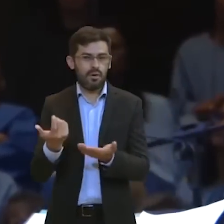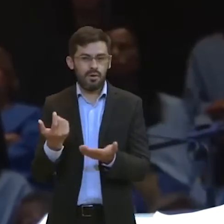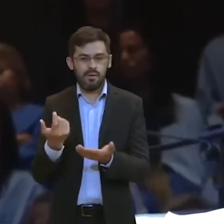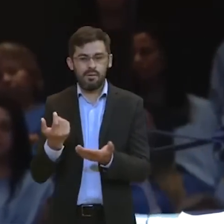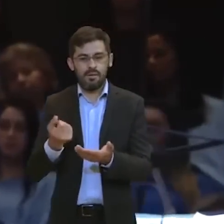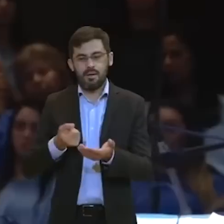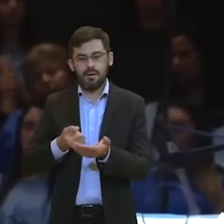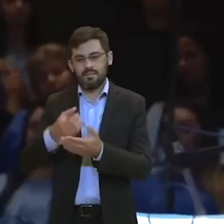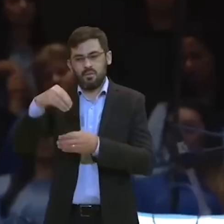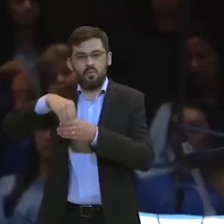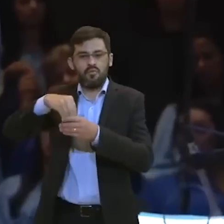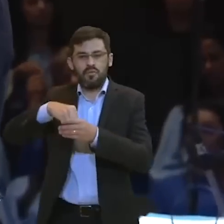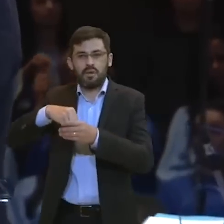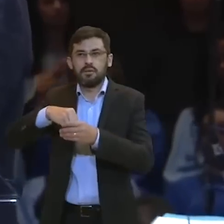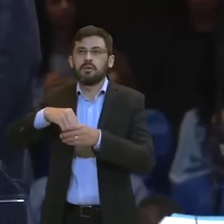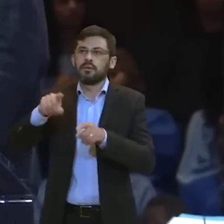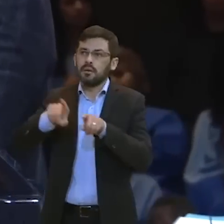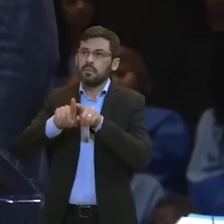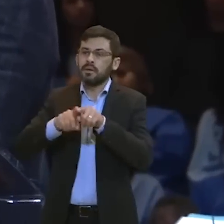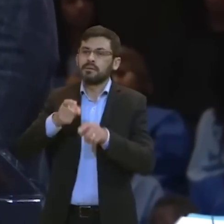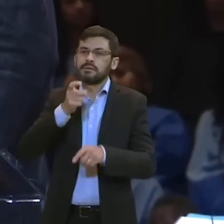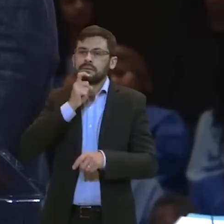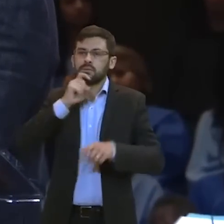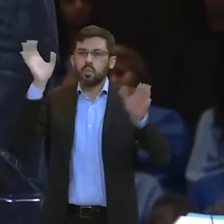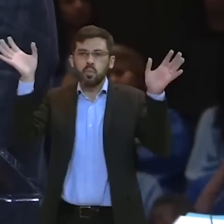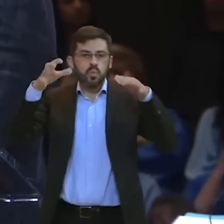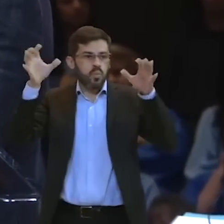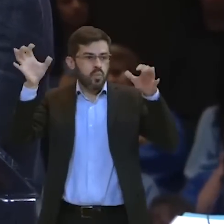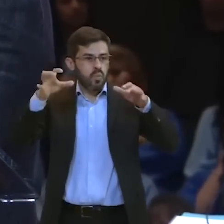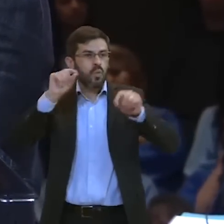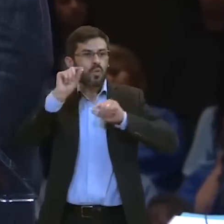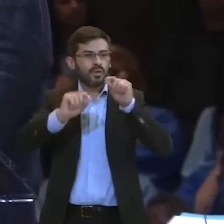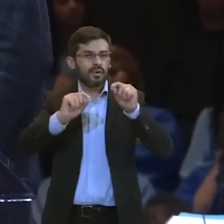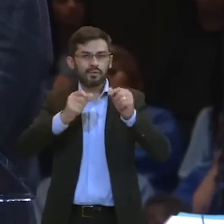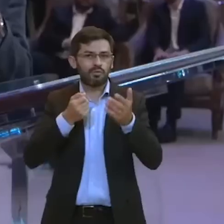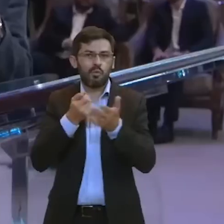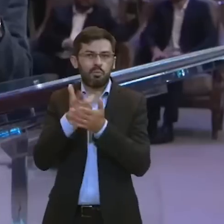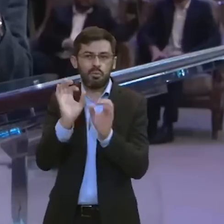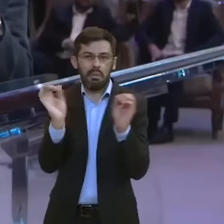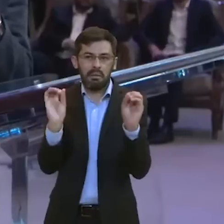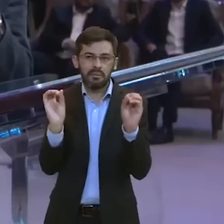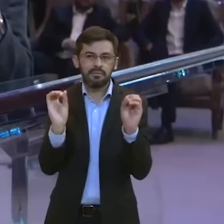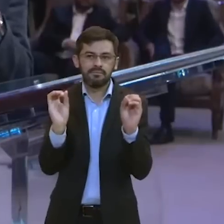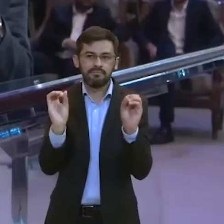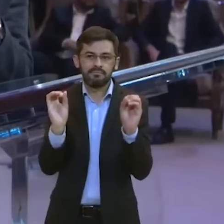Você está debaixo de um ar-condicionado que você não comprou.